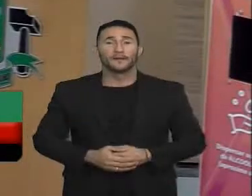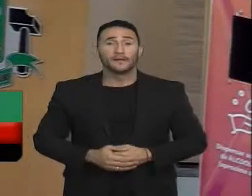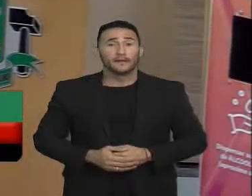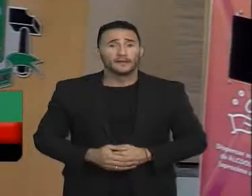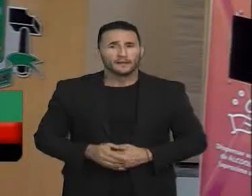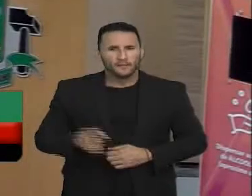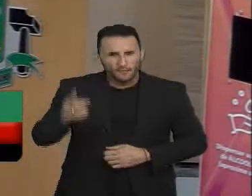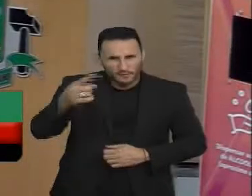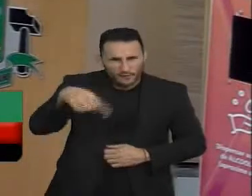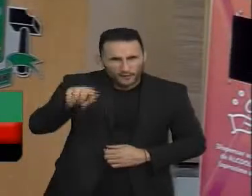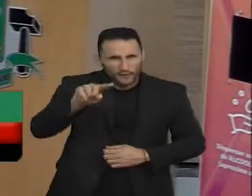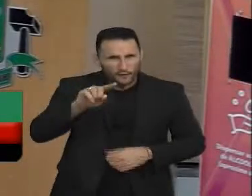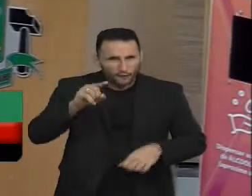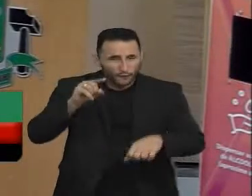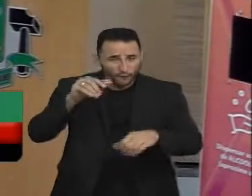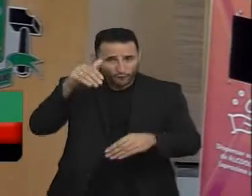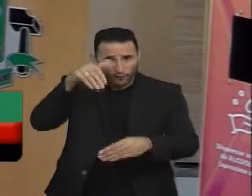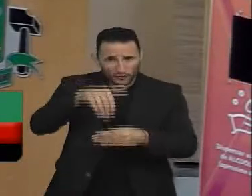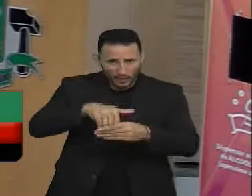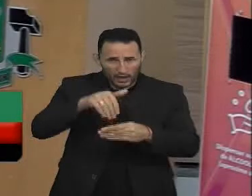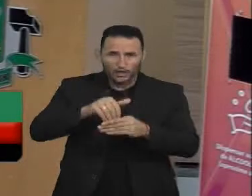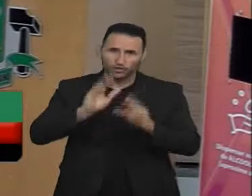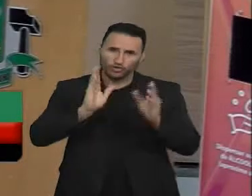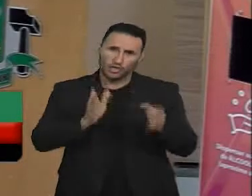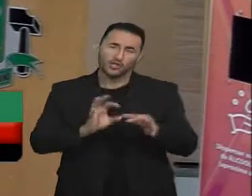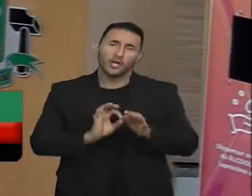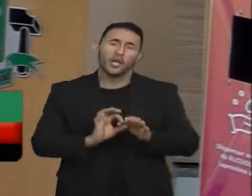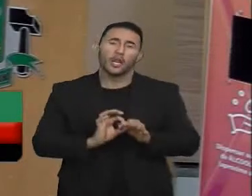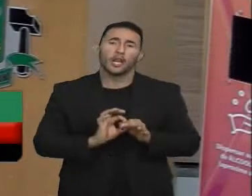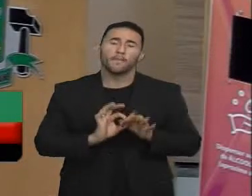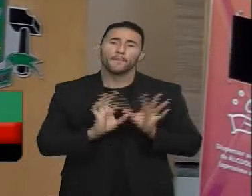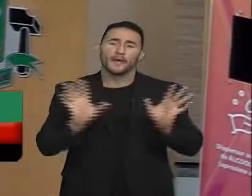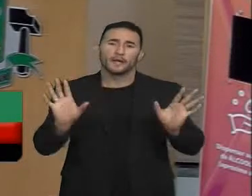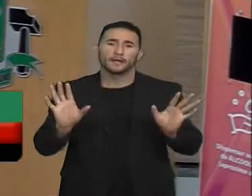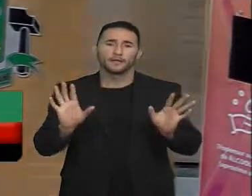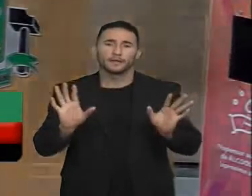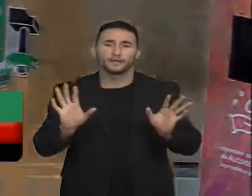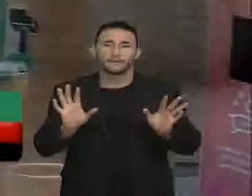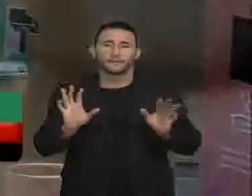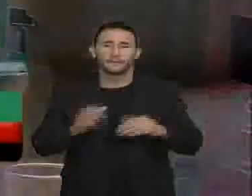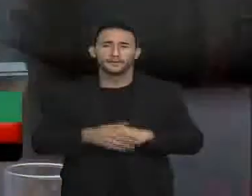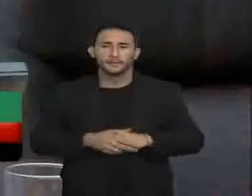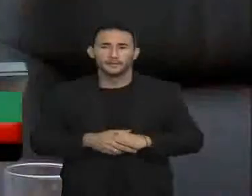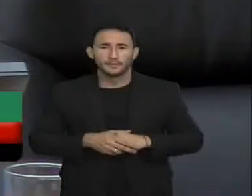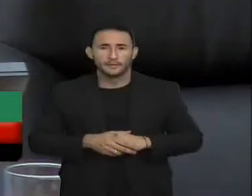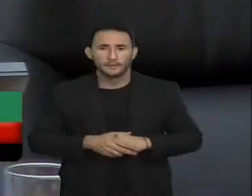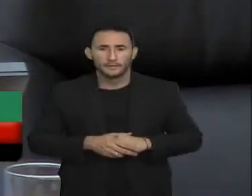Assim que Vossa Excelência votar, já libera para...